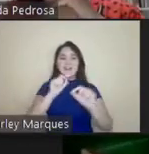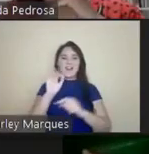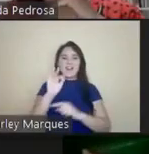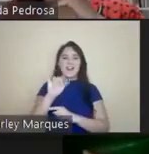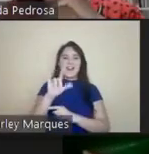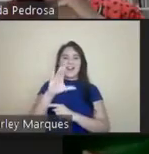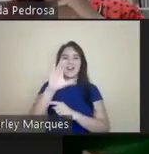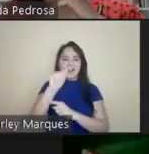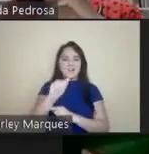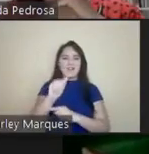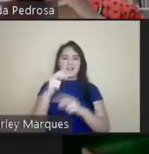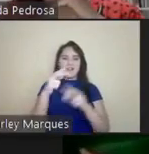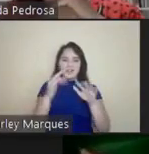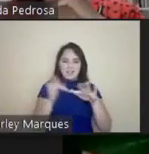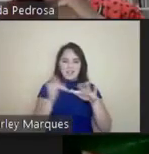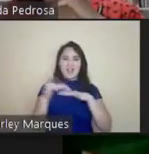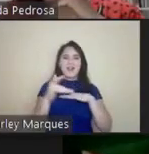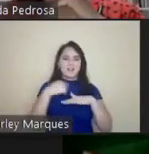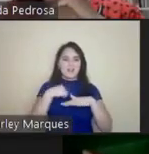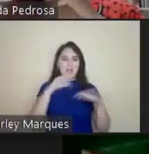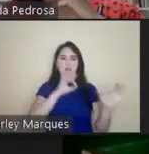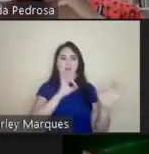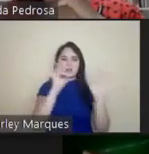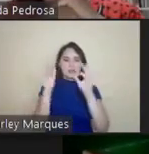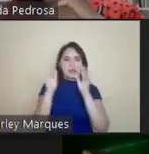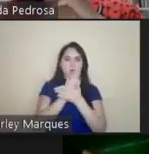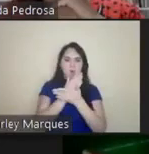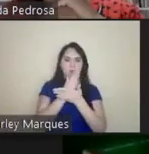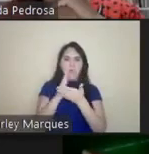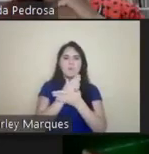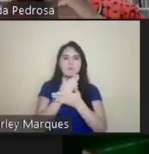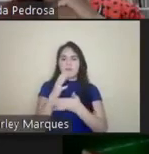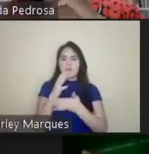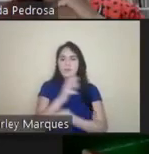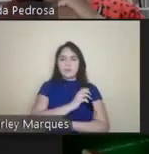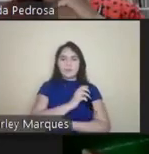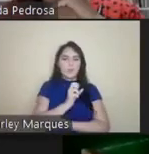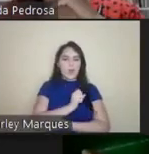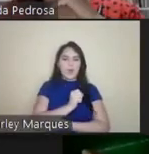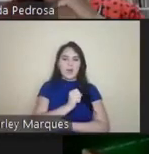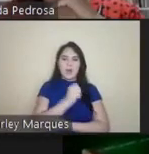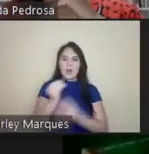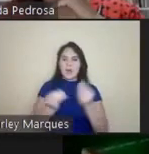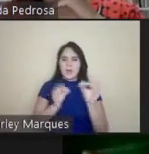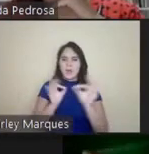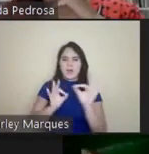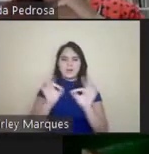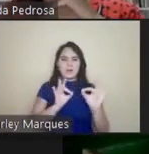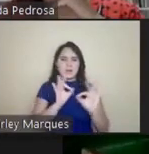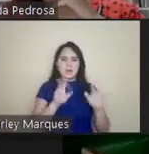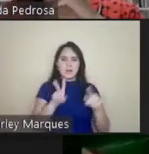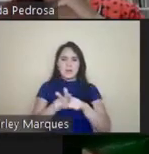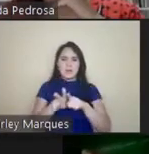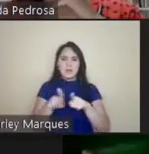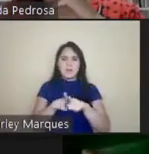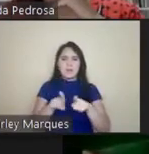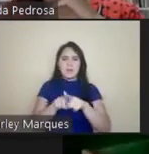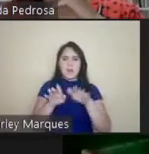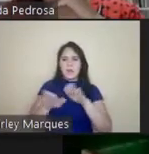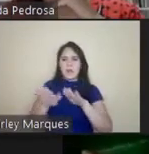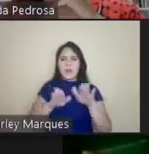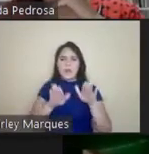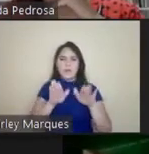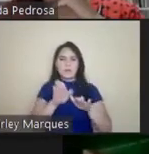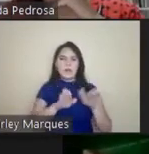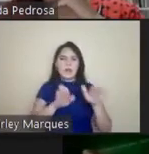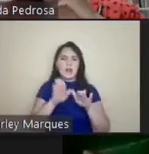assisti alguns momentos, adorei, né, da forma que foi feita, o cuidado que vocês tiveram, né,